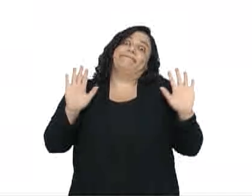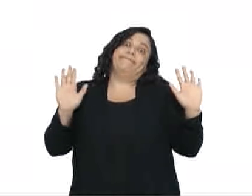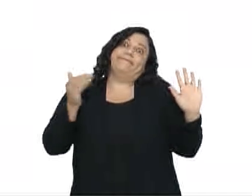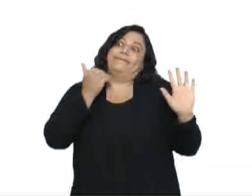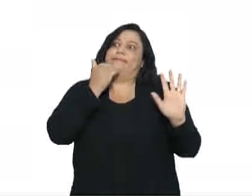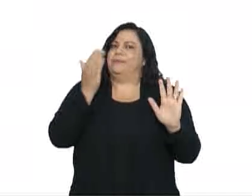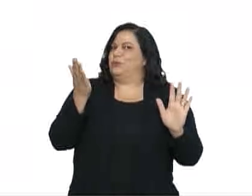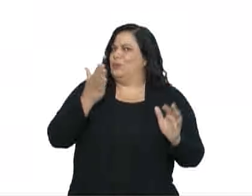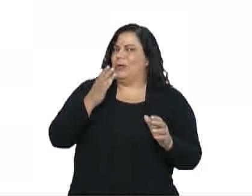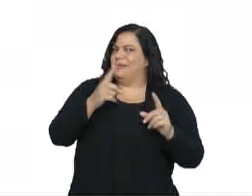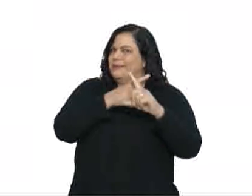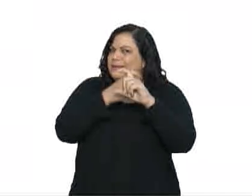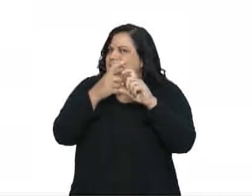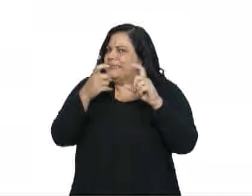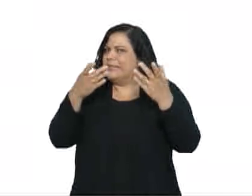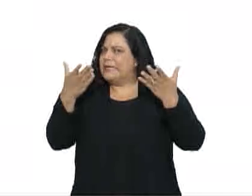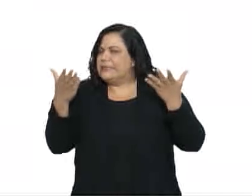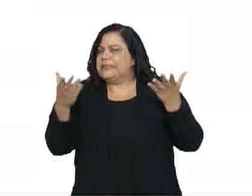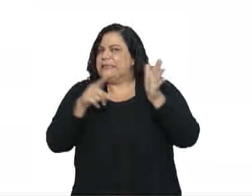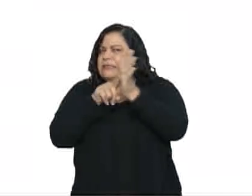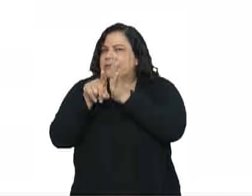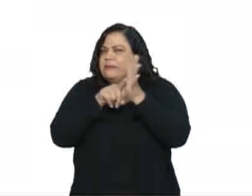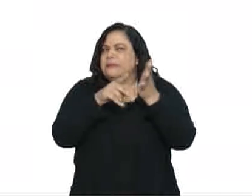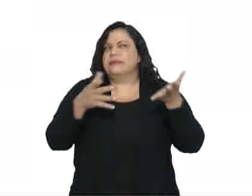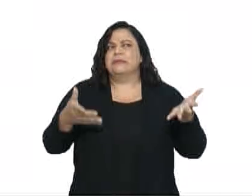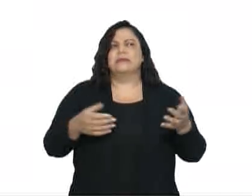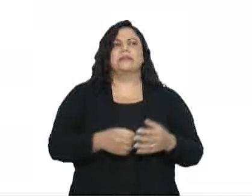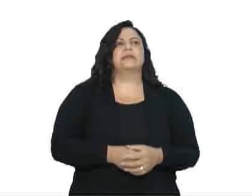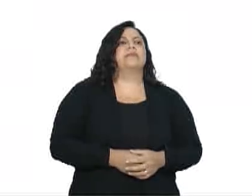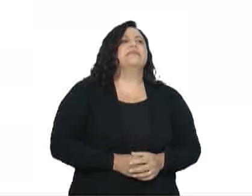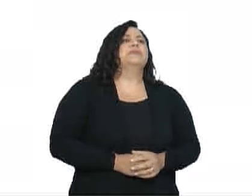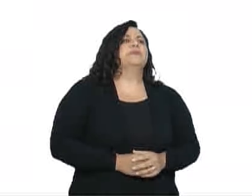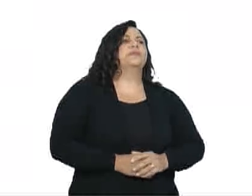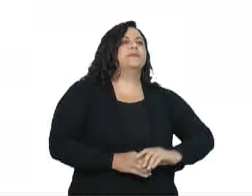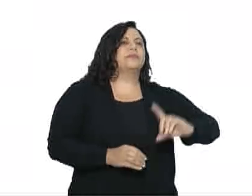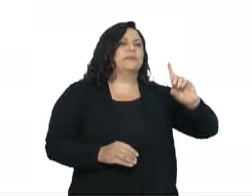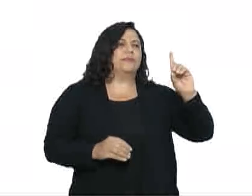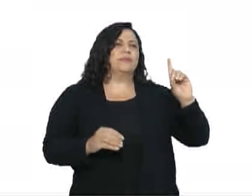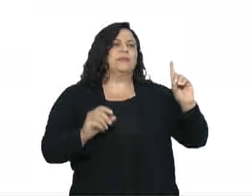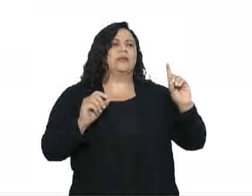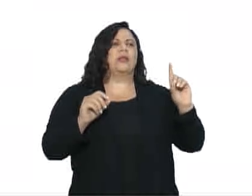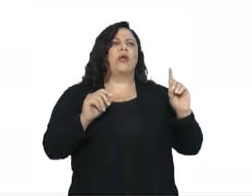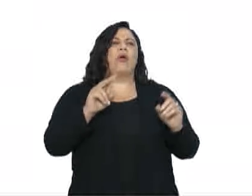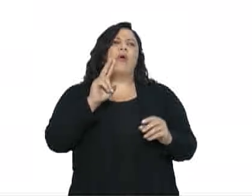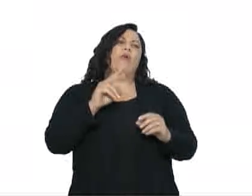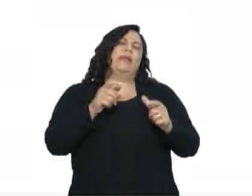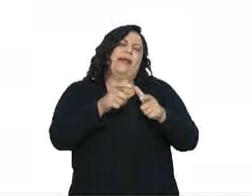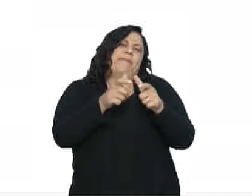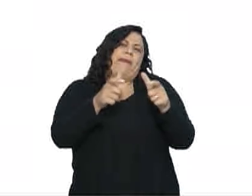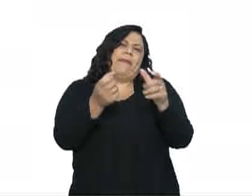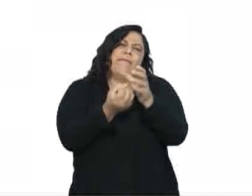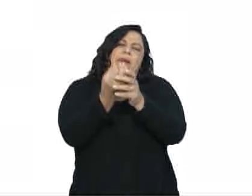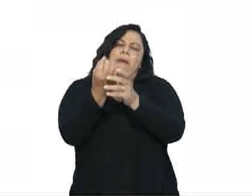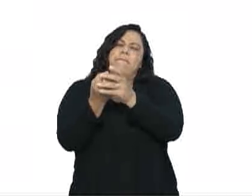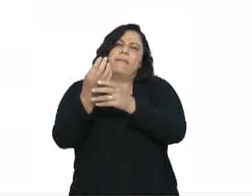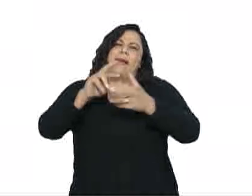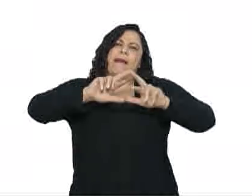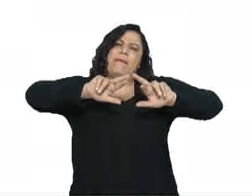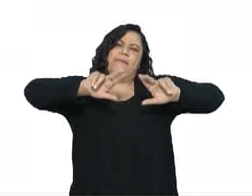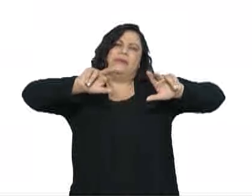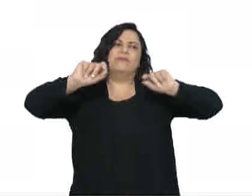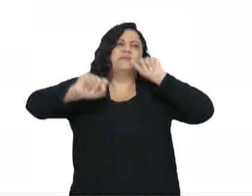né? Letra D. O forte crescimento vegetativo que criou o grande mercado consumidor. Nossa, nasce criança lá aos montes, é verdade